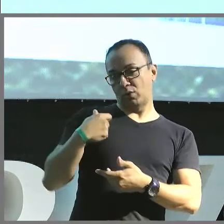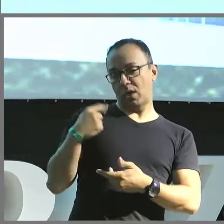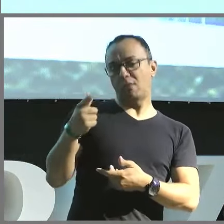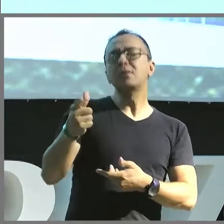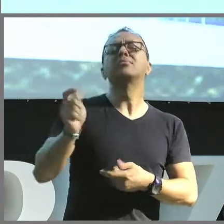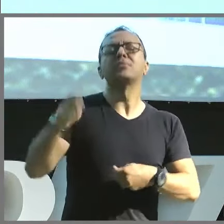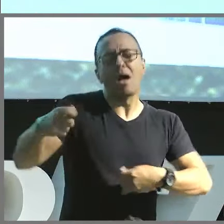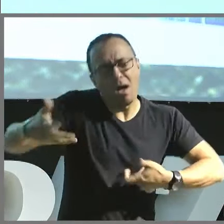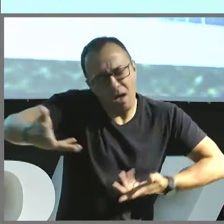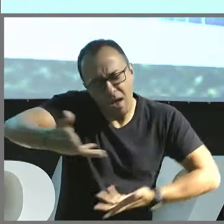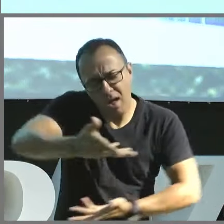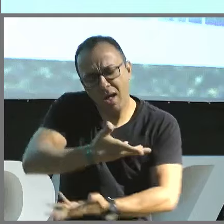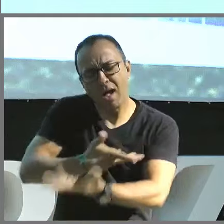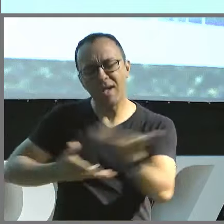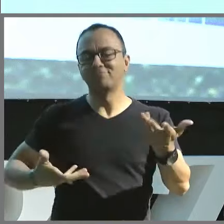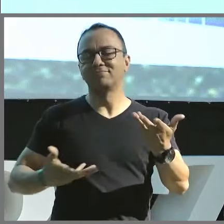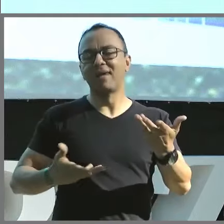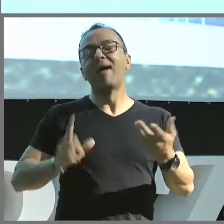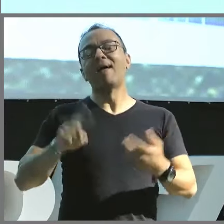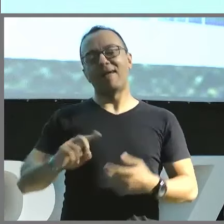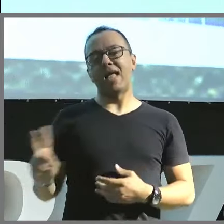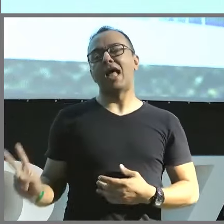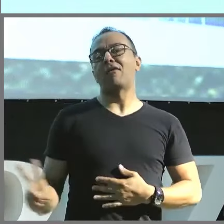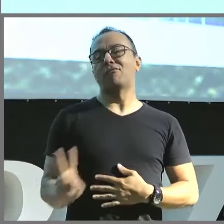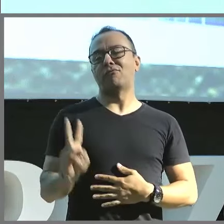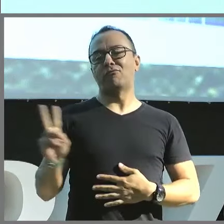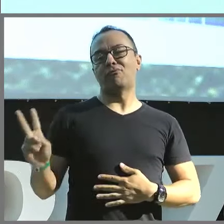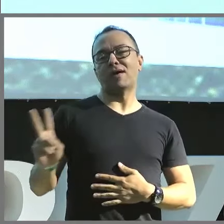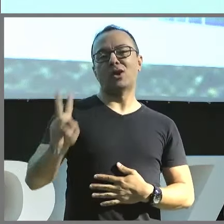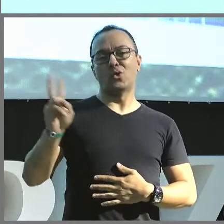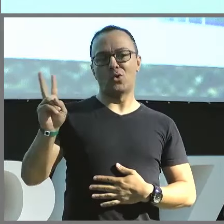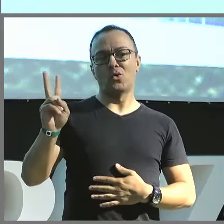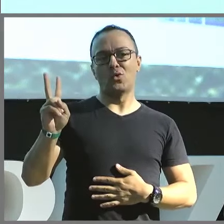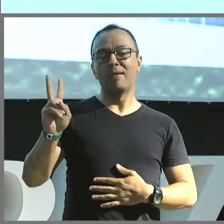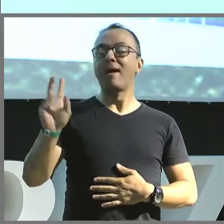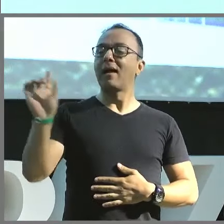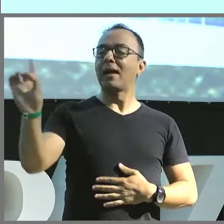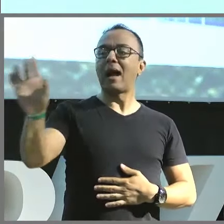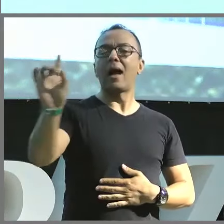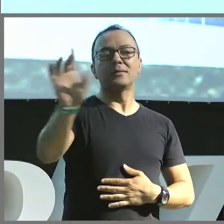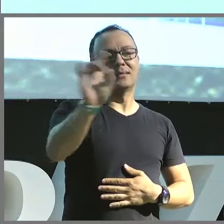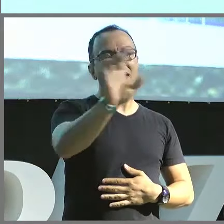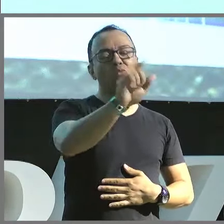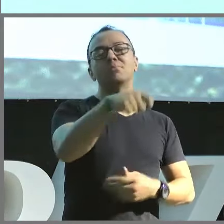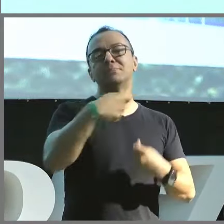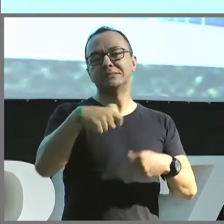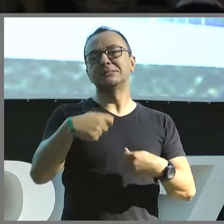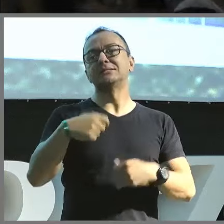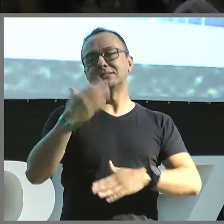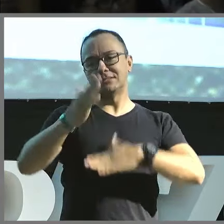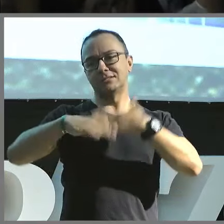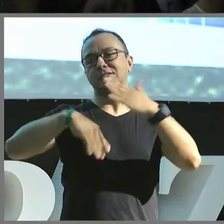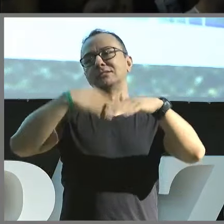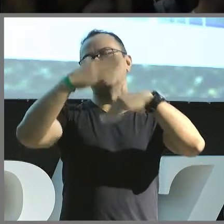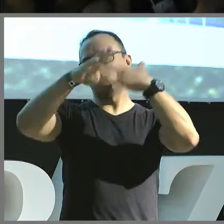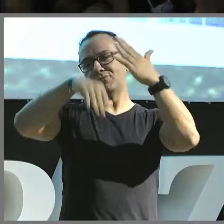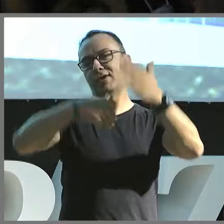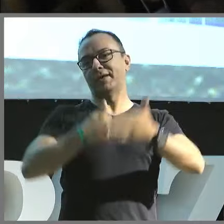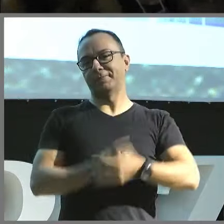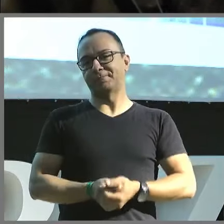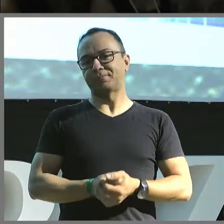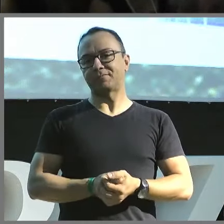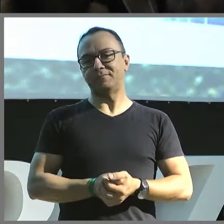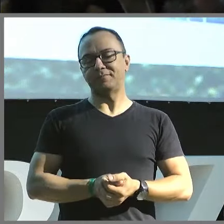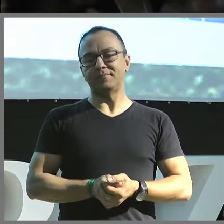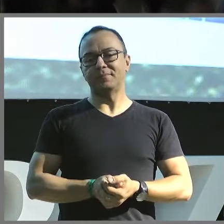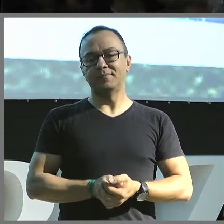humildade. Virtude que falta-nos a todos, na humanidade, especialmente aqueles que